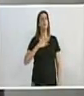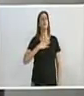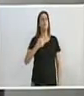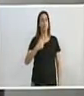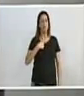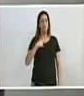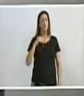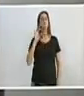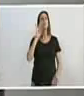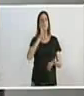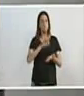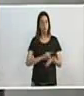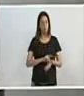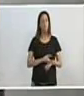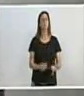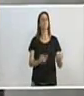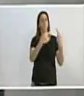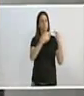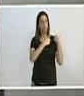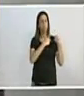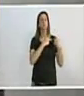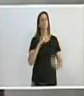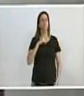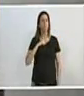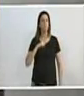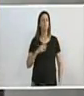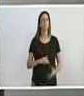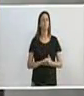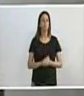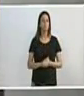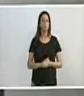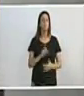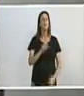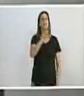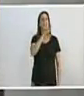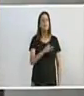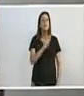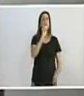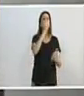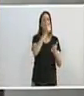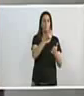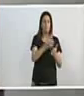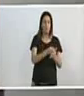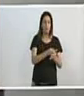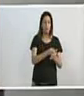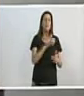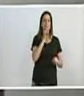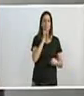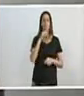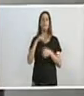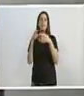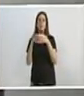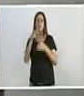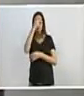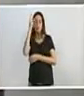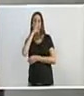essa consequência. Vou repetir: quem paga a isenção do transporte